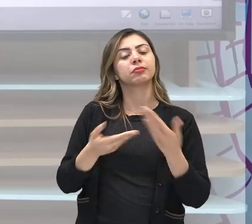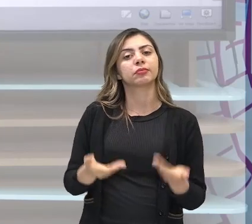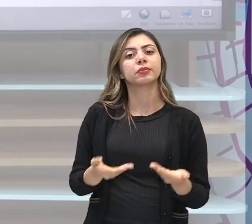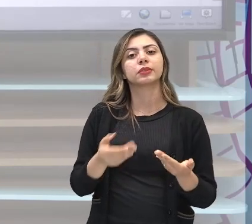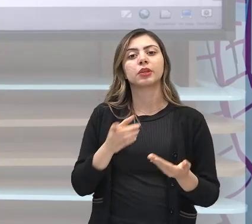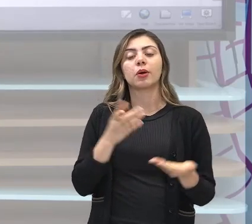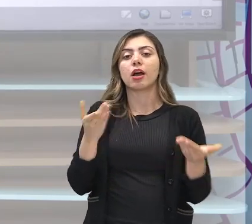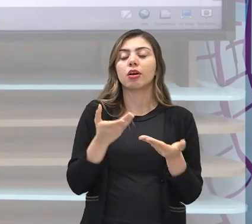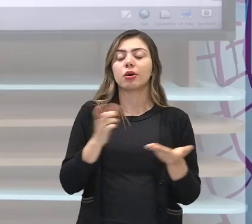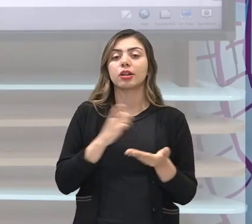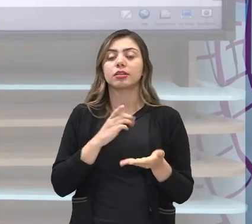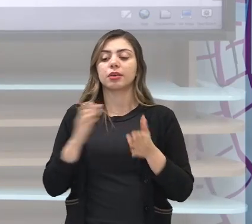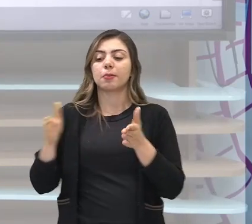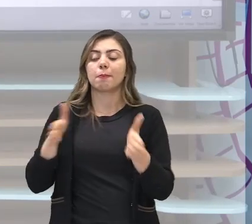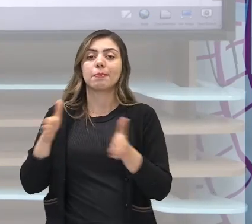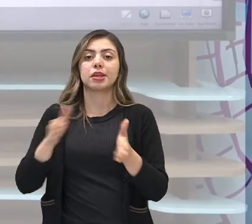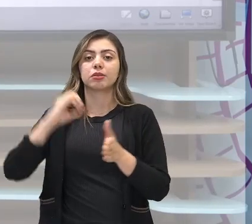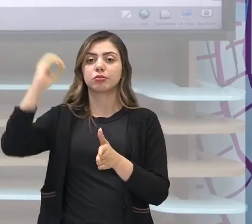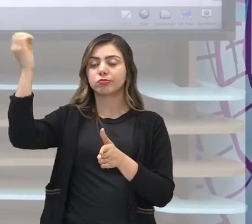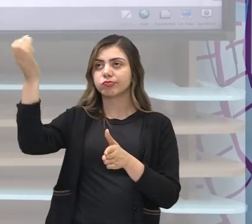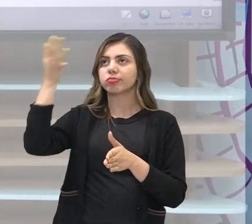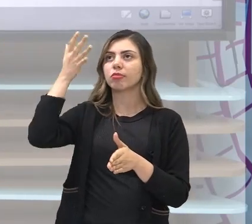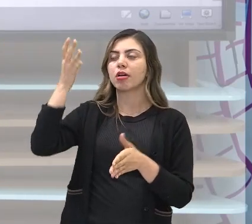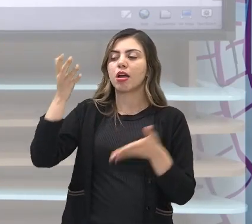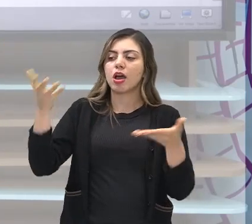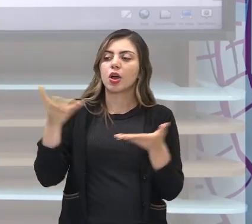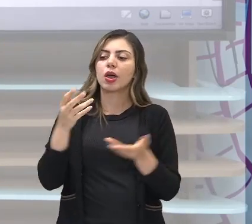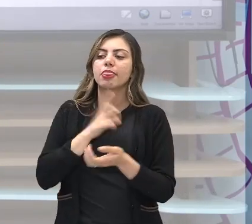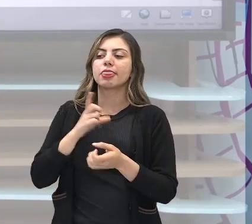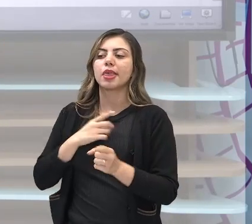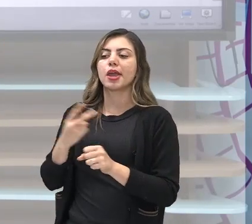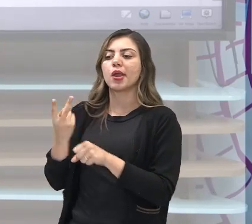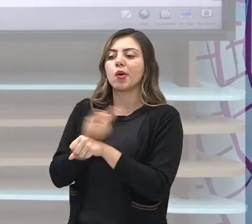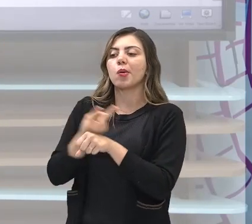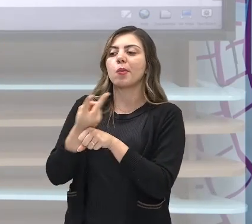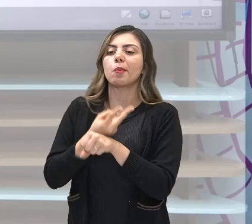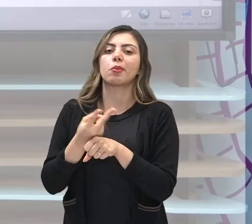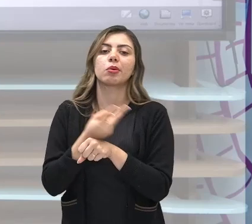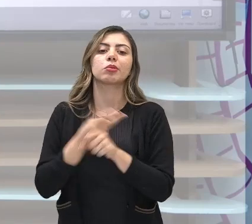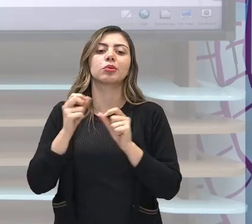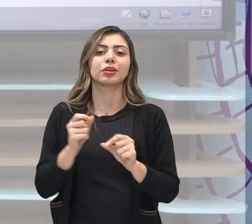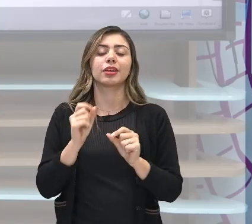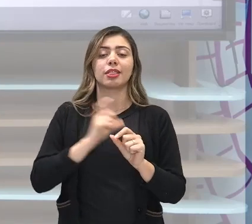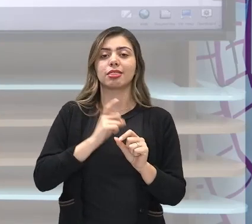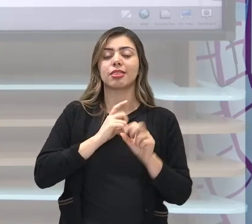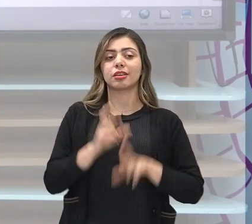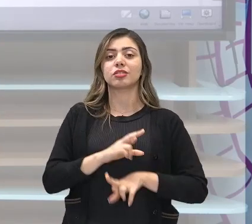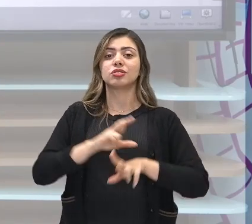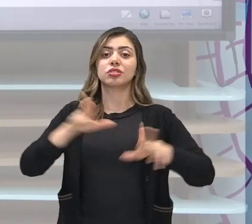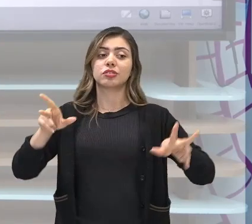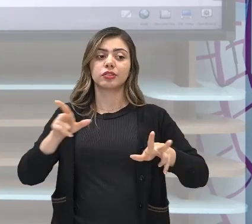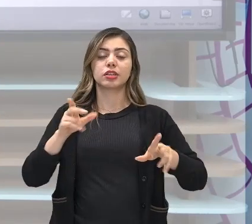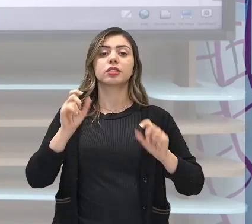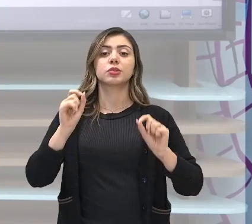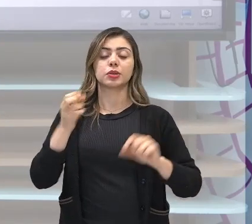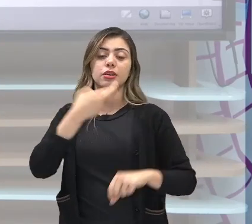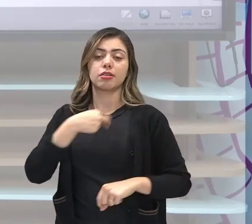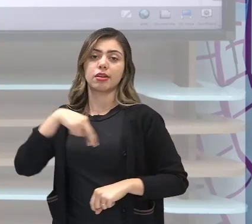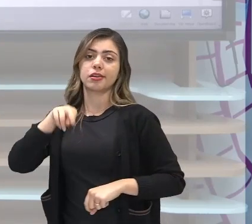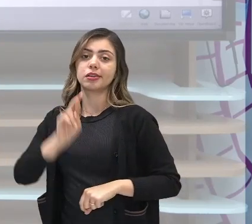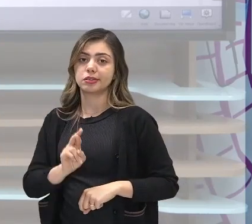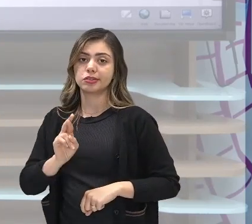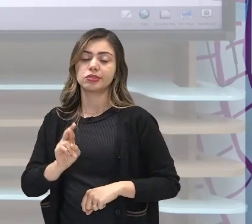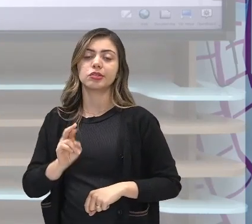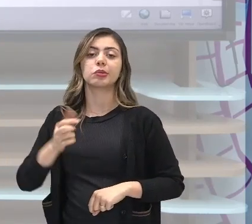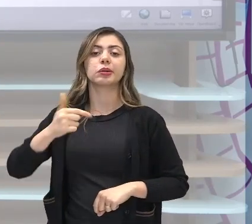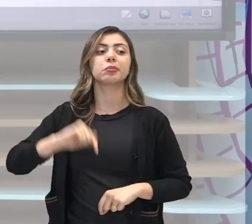dos ideais iluministas, ela vai justamente buscar essa dissociação entre religião, né,